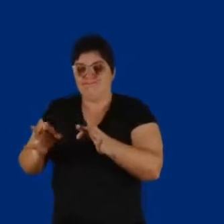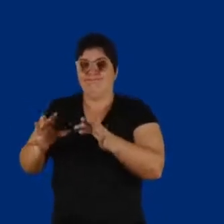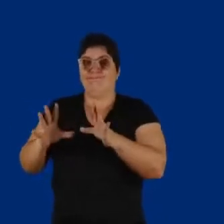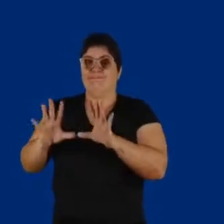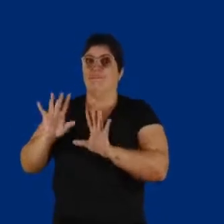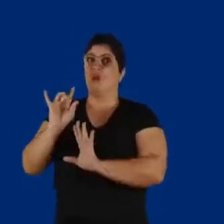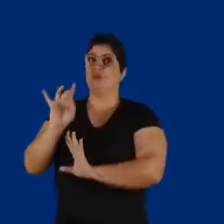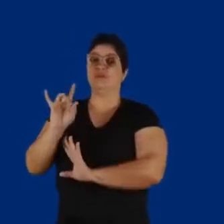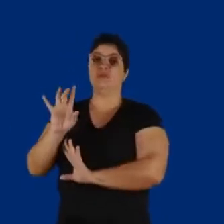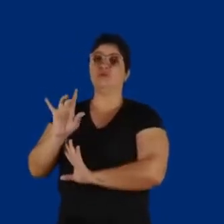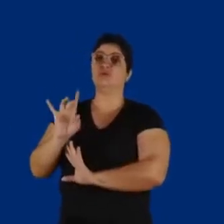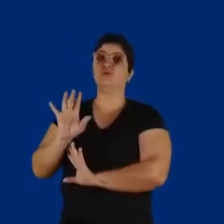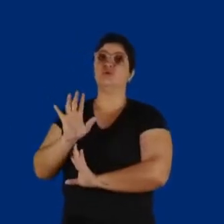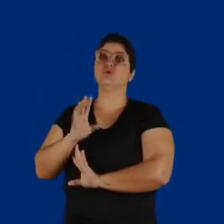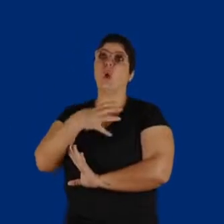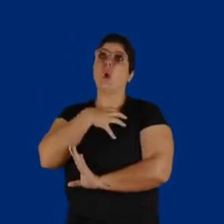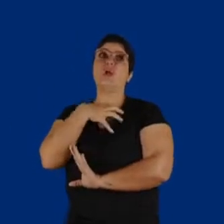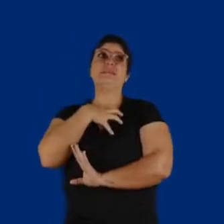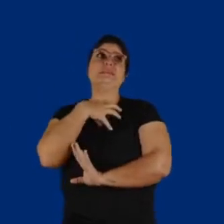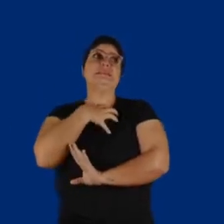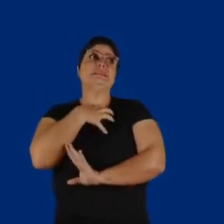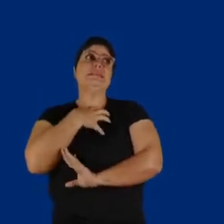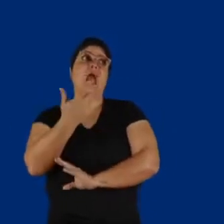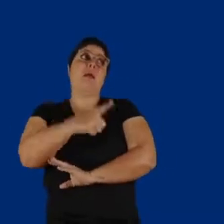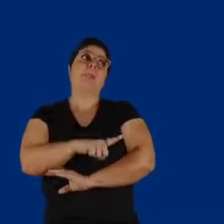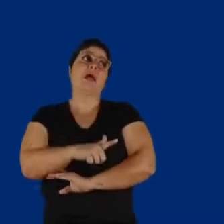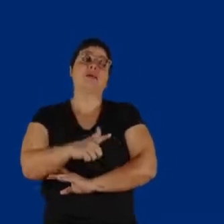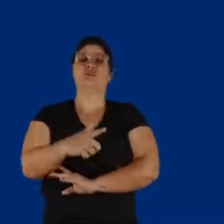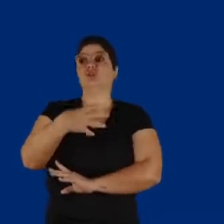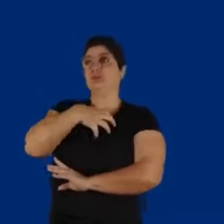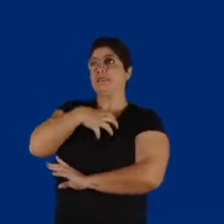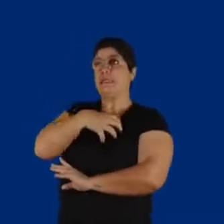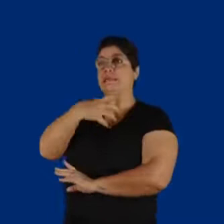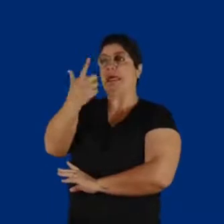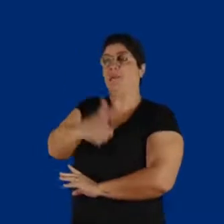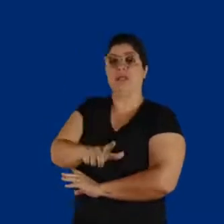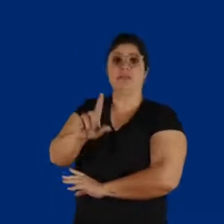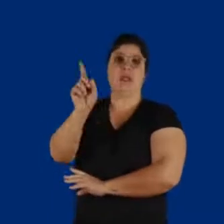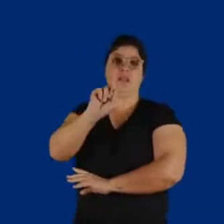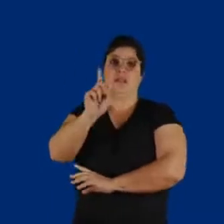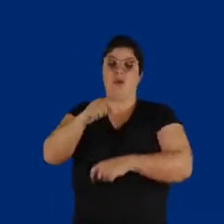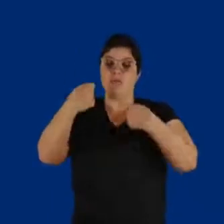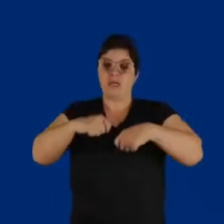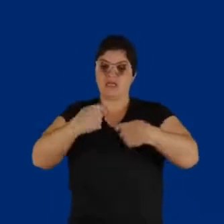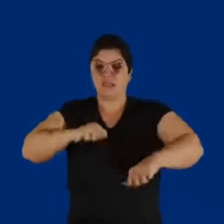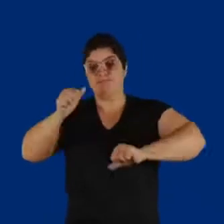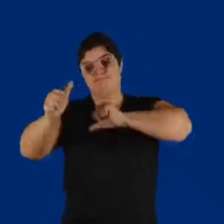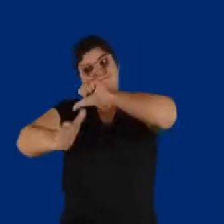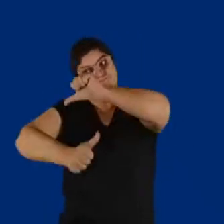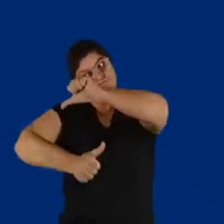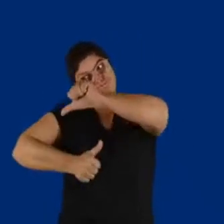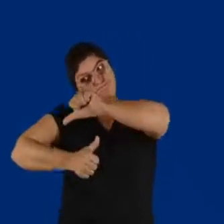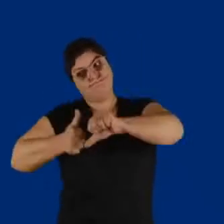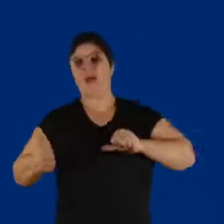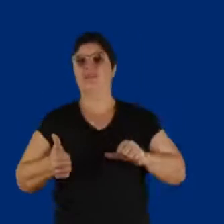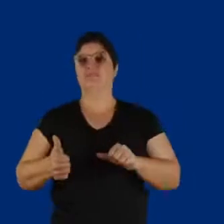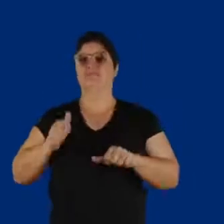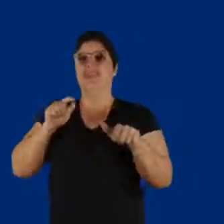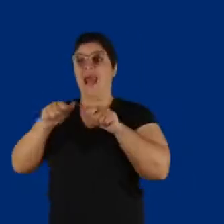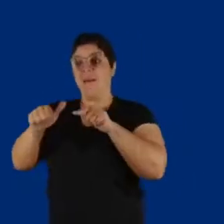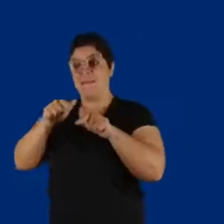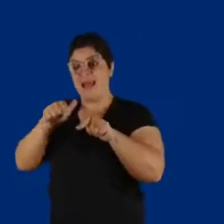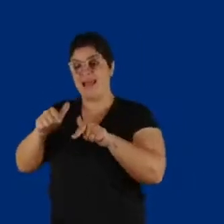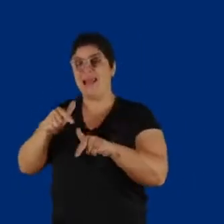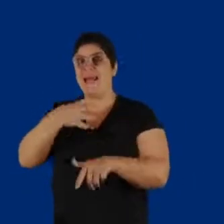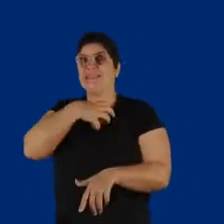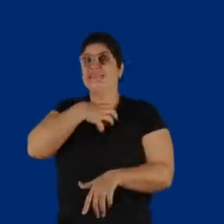apenas que é sentida e repetida, mas que é retrabalhada para virar outra coisa, para termos mais